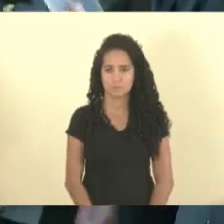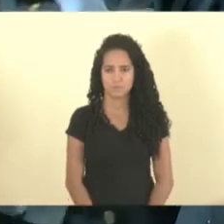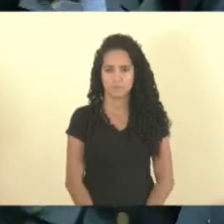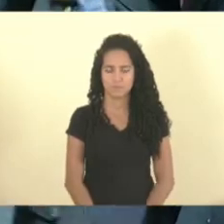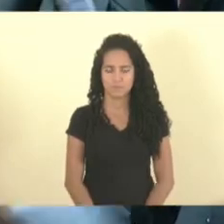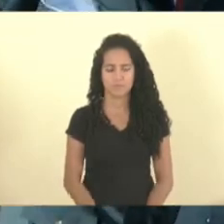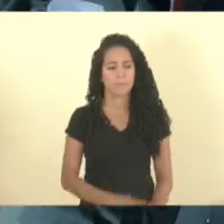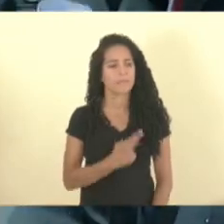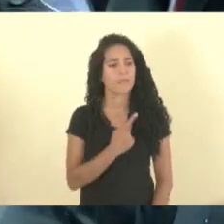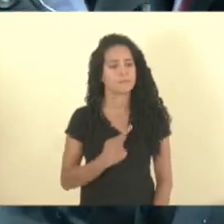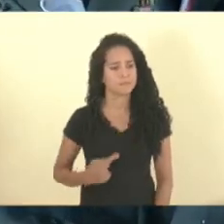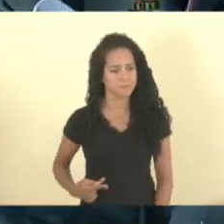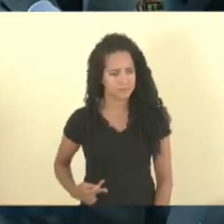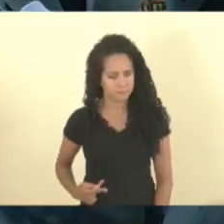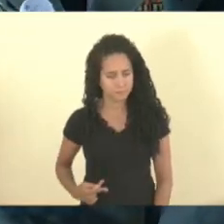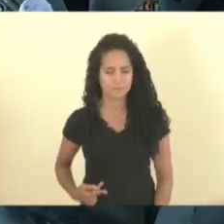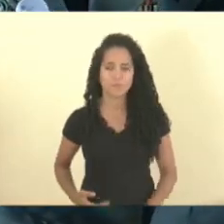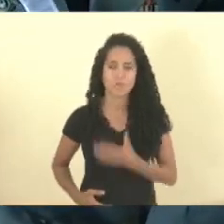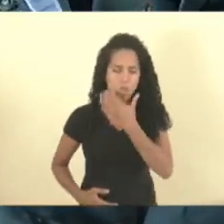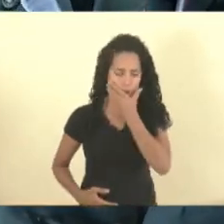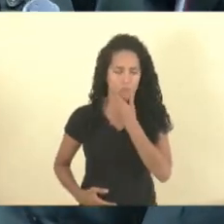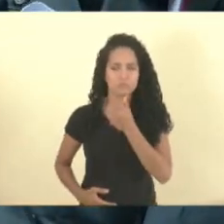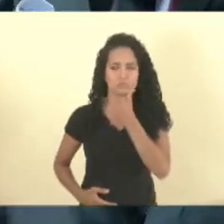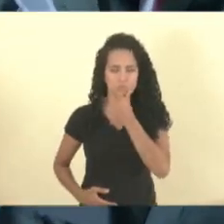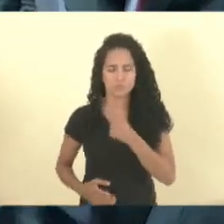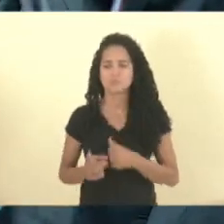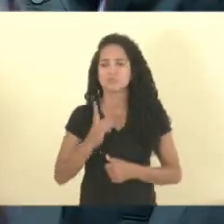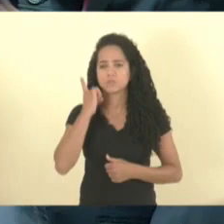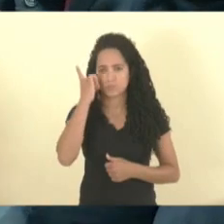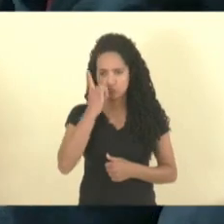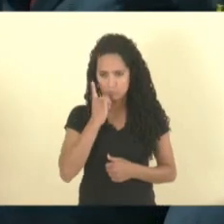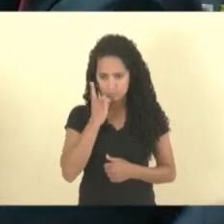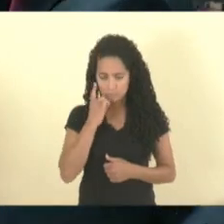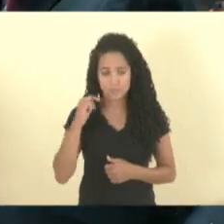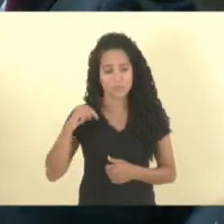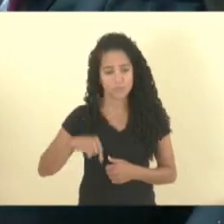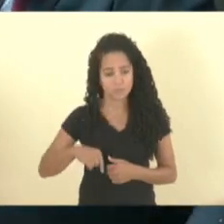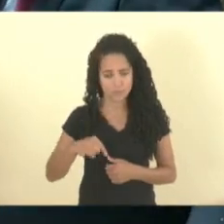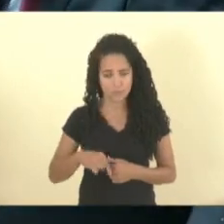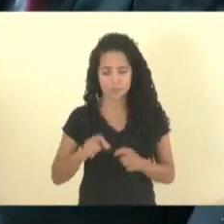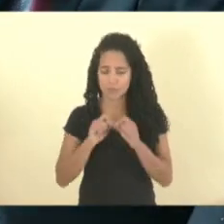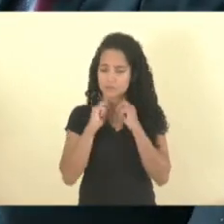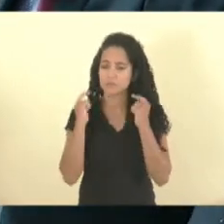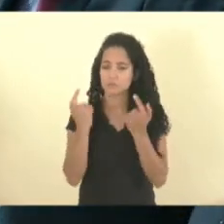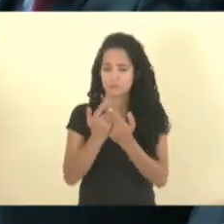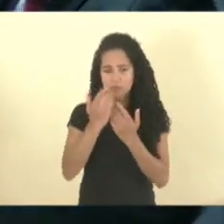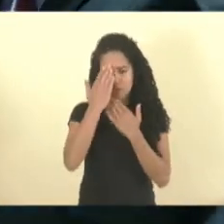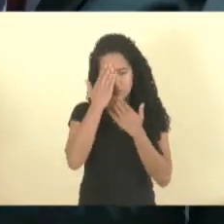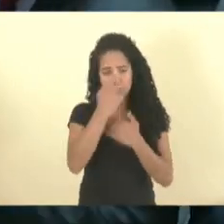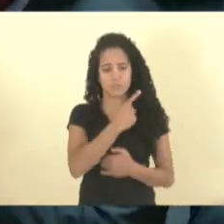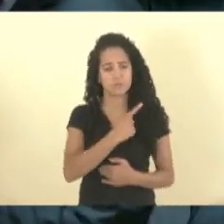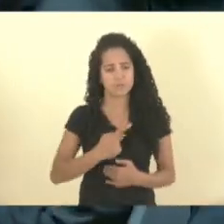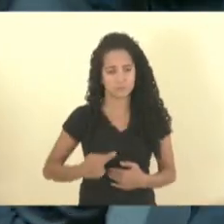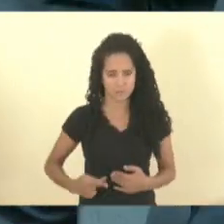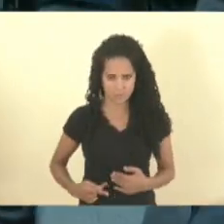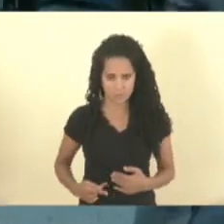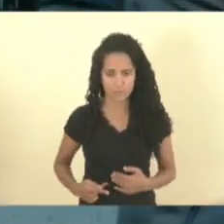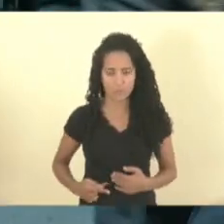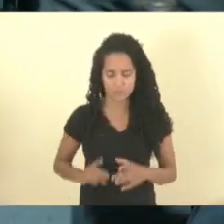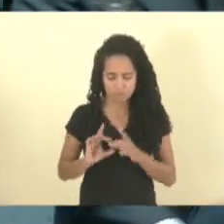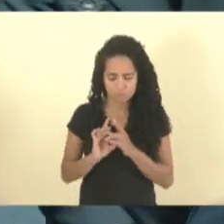Senhor presidente, senhoras e senhores deputados, servidores da Assembleia Legislativa, obrigado, presidente, pela deferência de